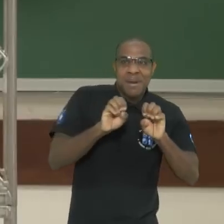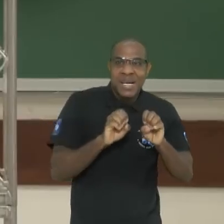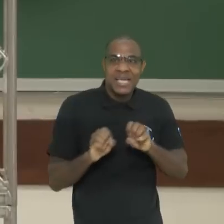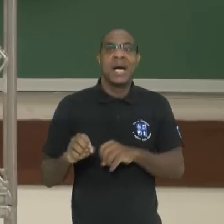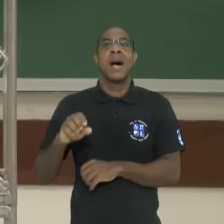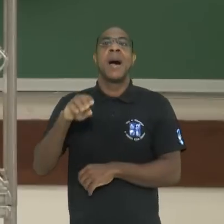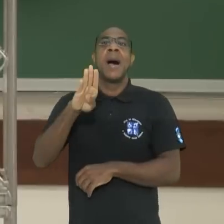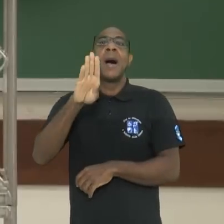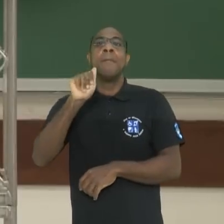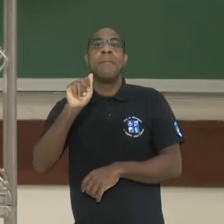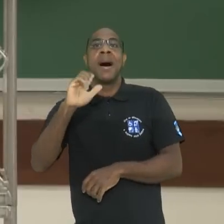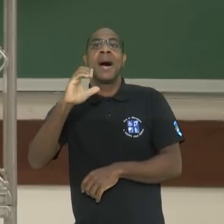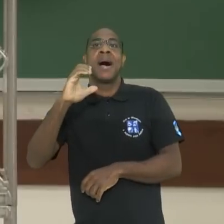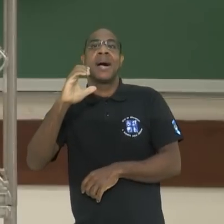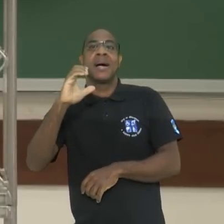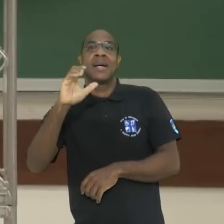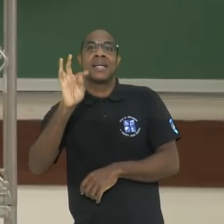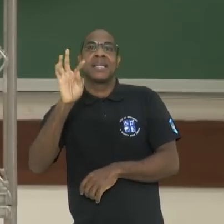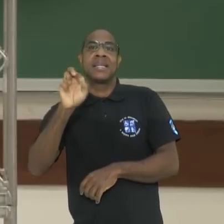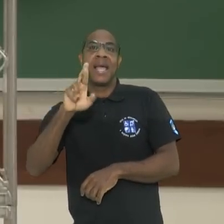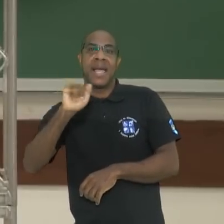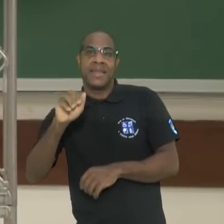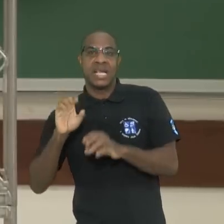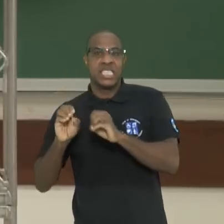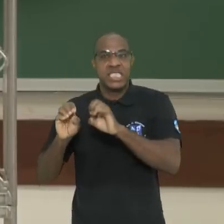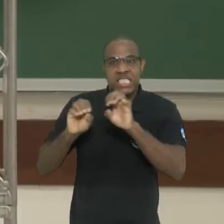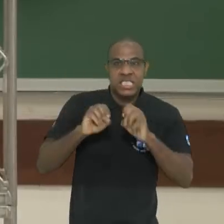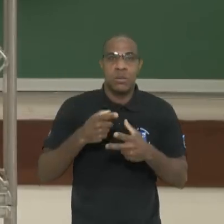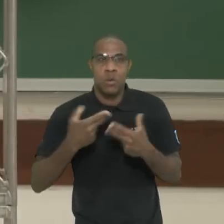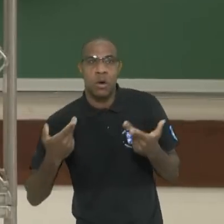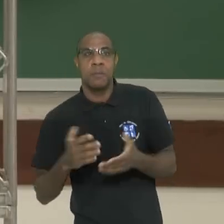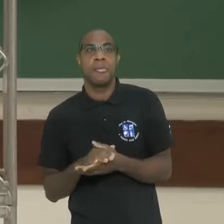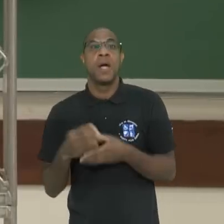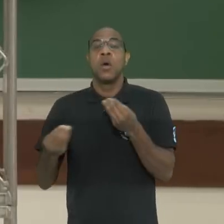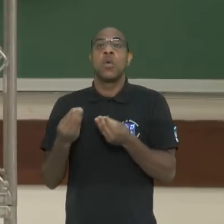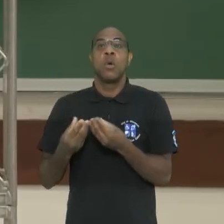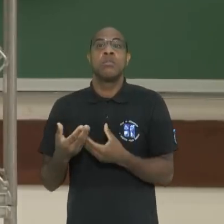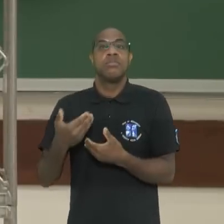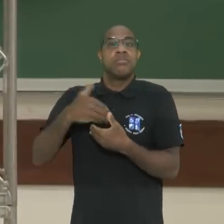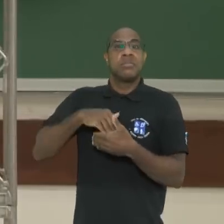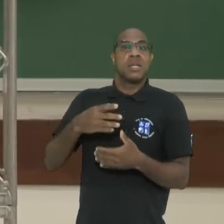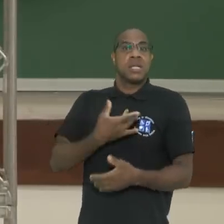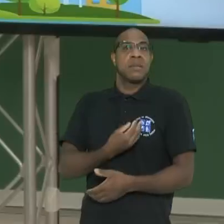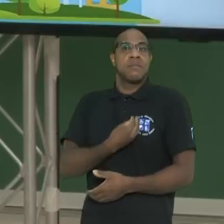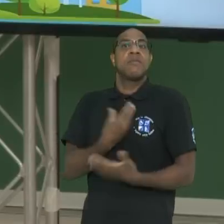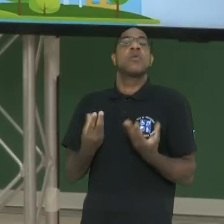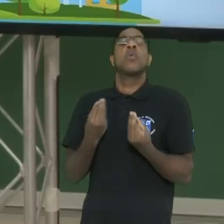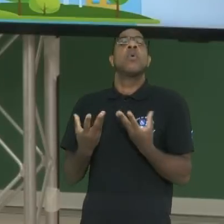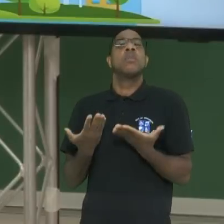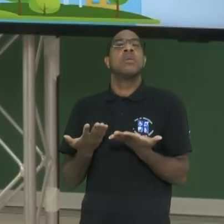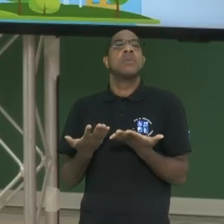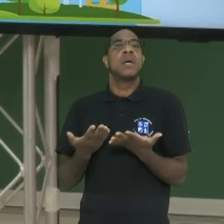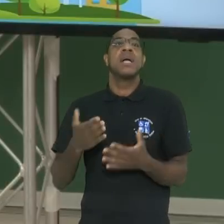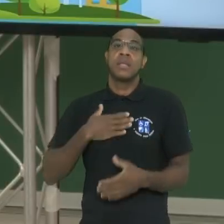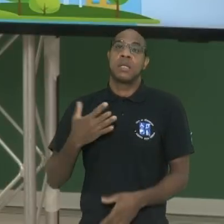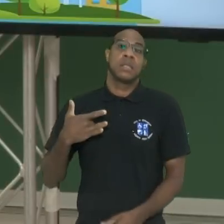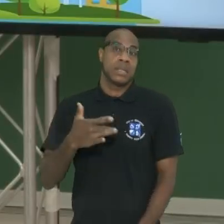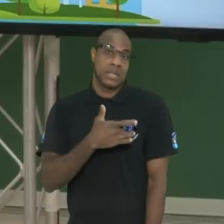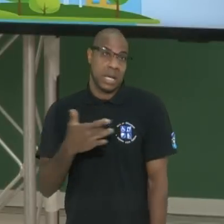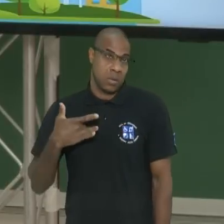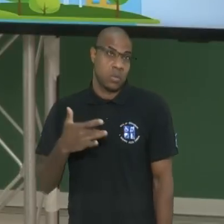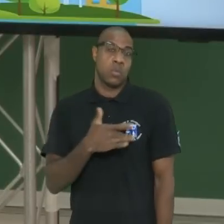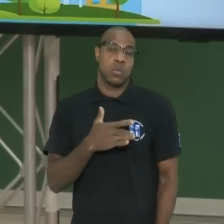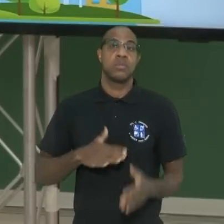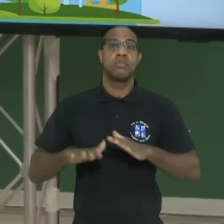a dia. Como que esses seres vivos interferem na nossa saúde, causam doenças, nós já vimos, e hoje a gente vai falar um pouquinho daquelas